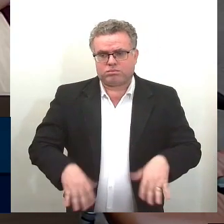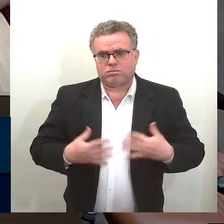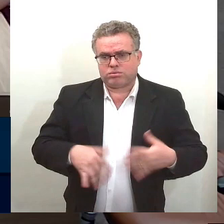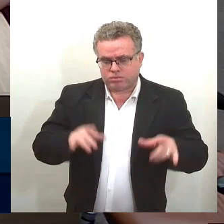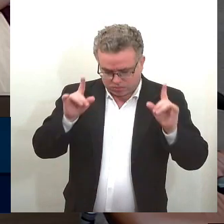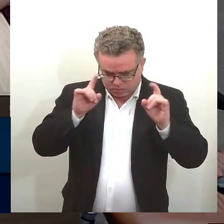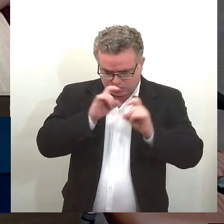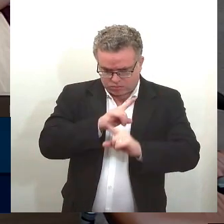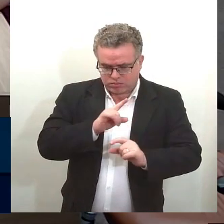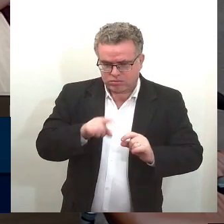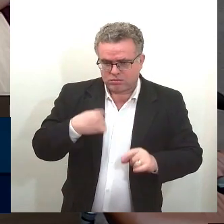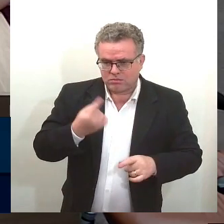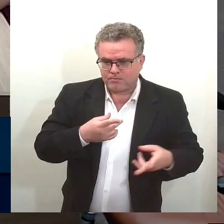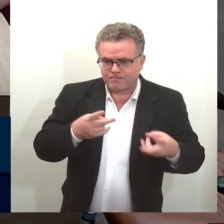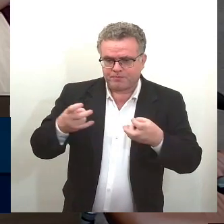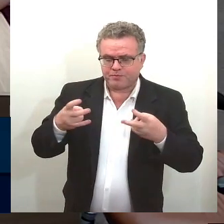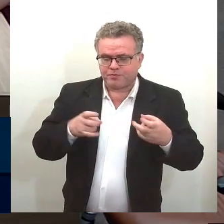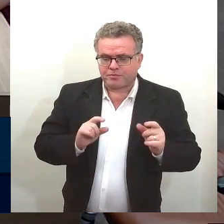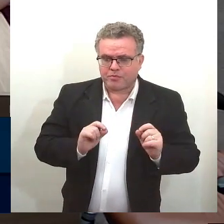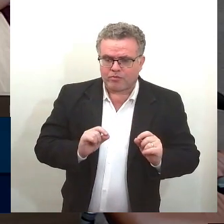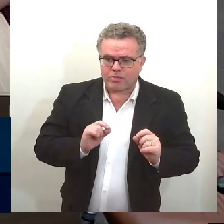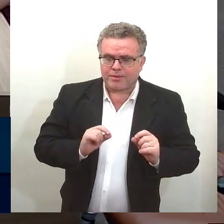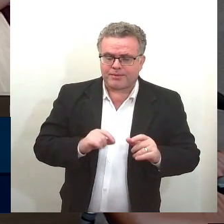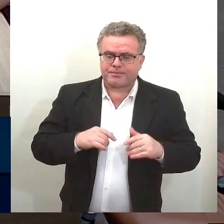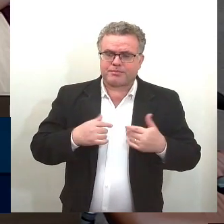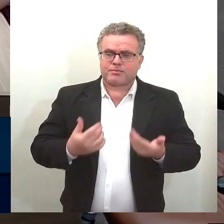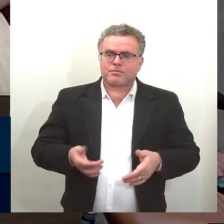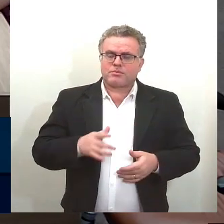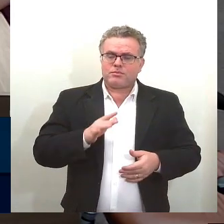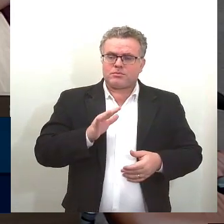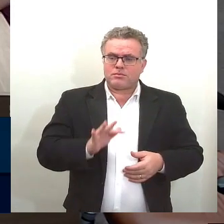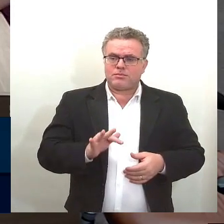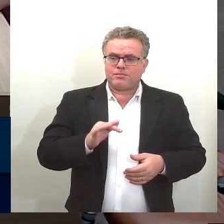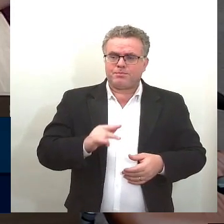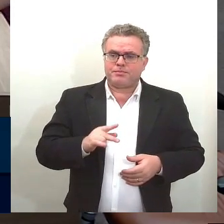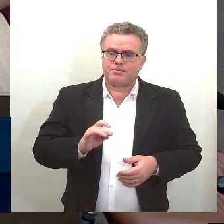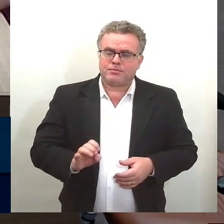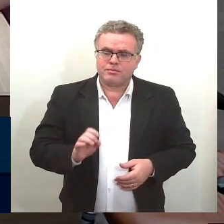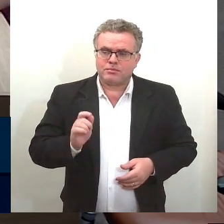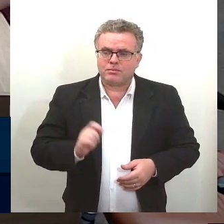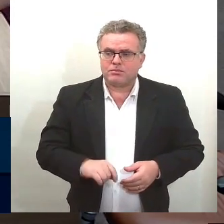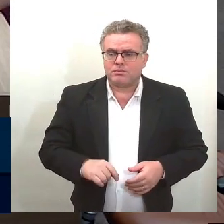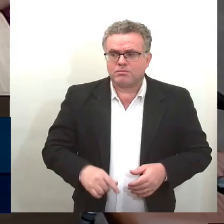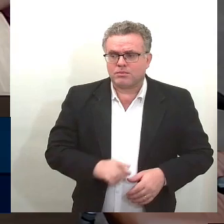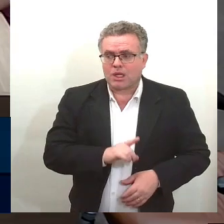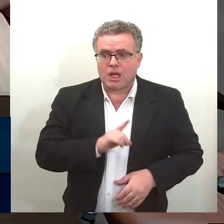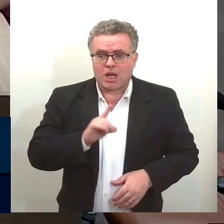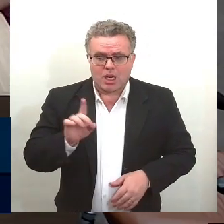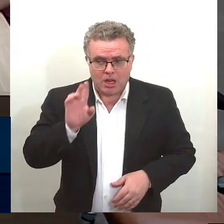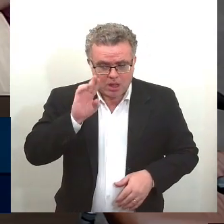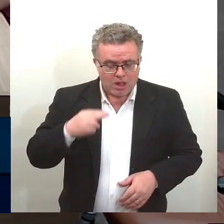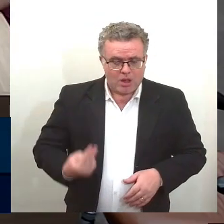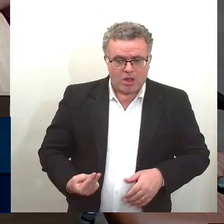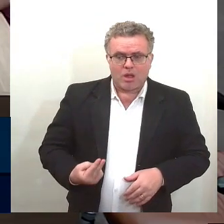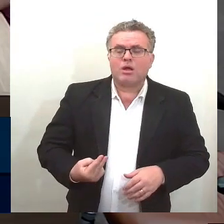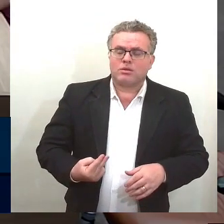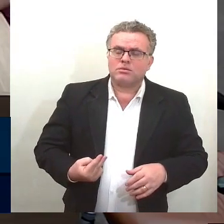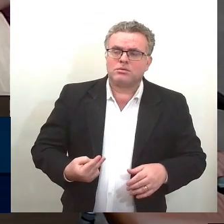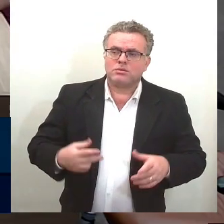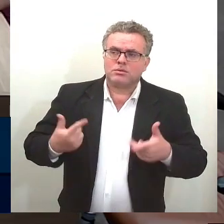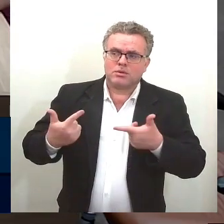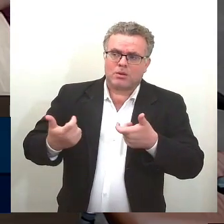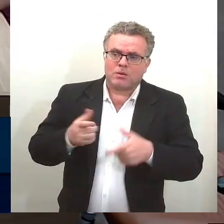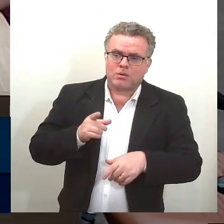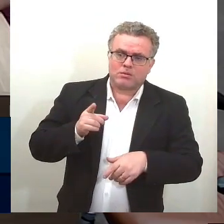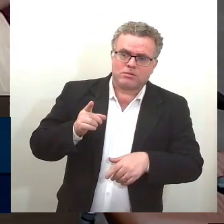muito do FPE, se tem uma guerra na Ucrânia, Covid, crise financeira de 2008, qualquer coisa já